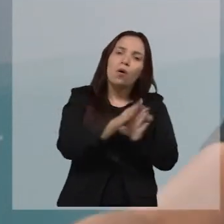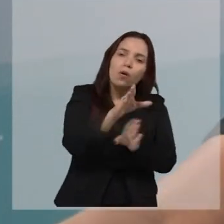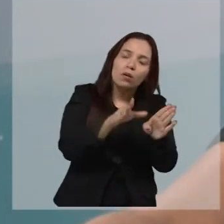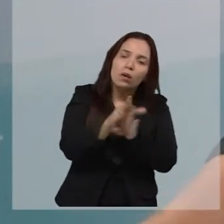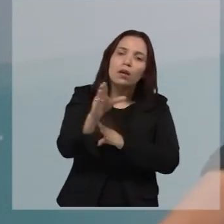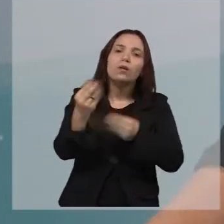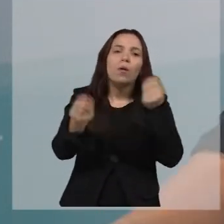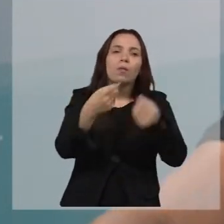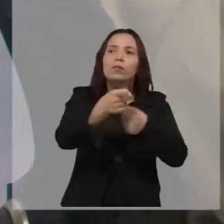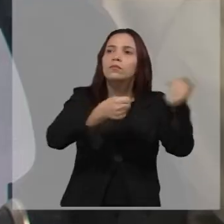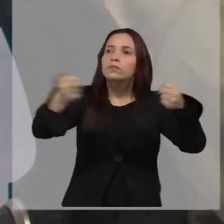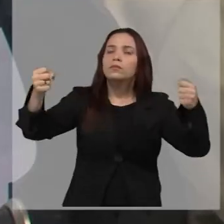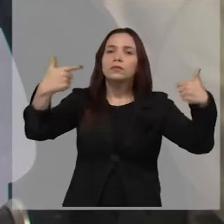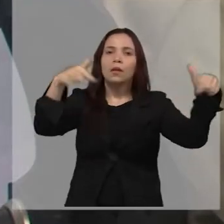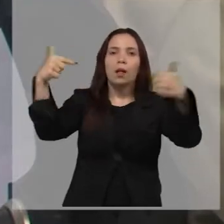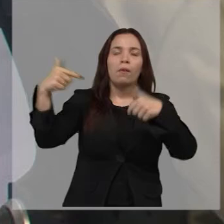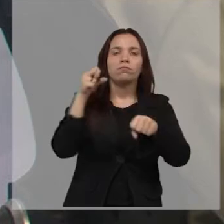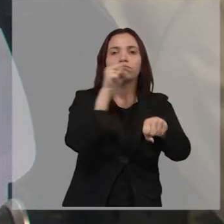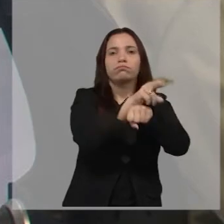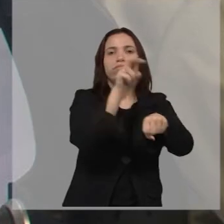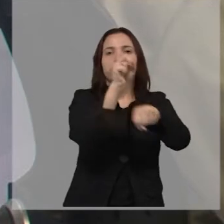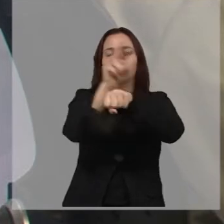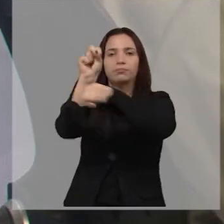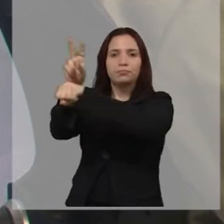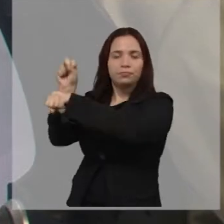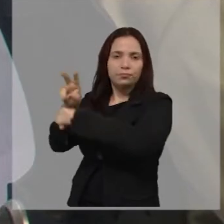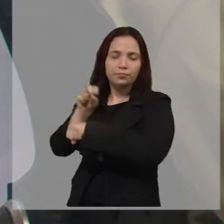para orientar e encaminhar o preso para